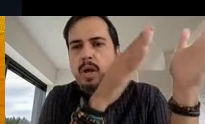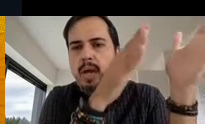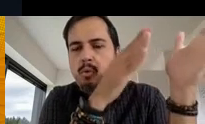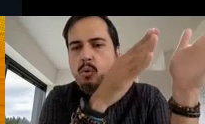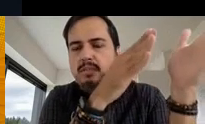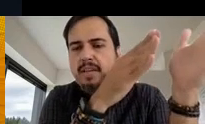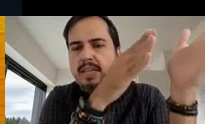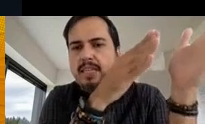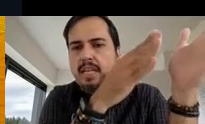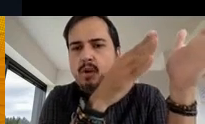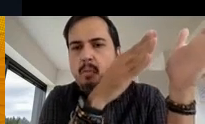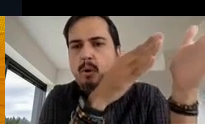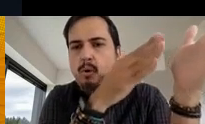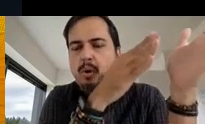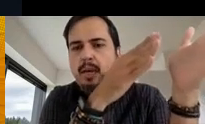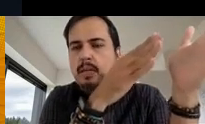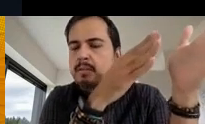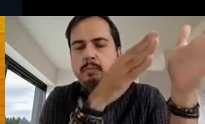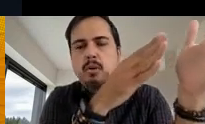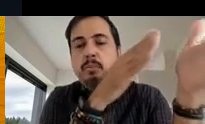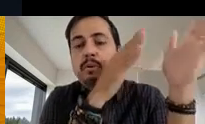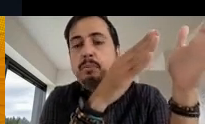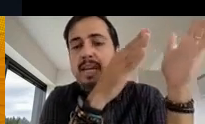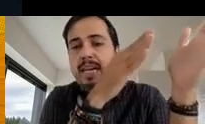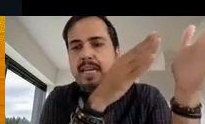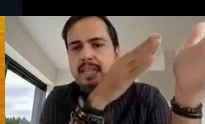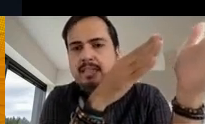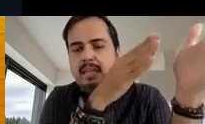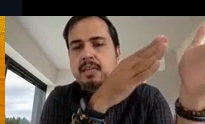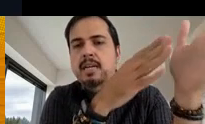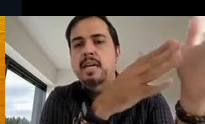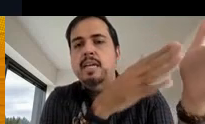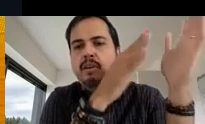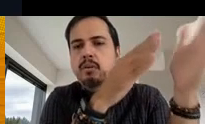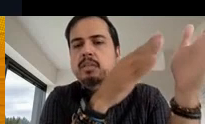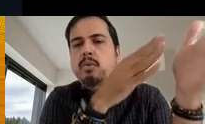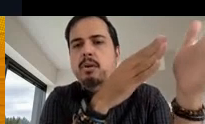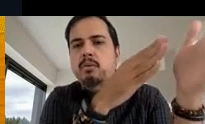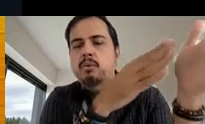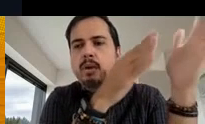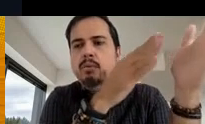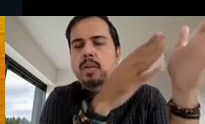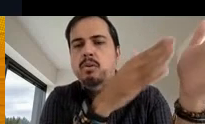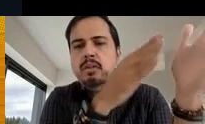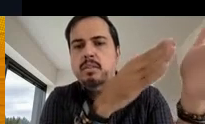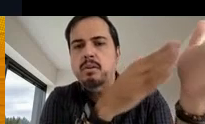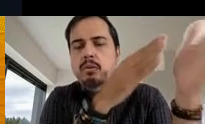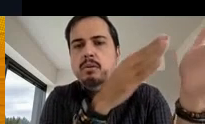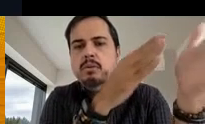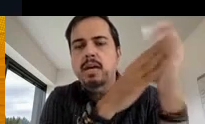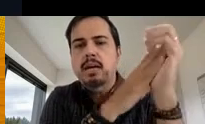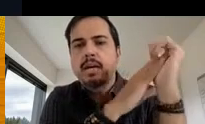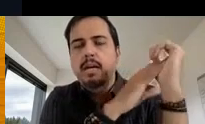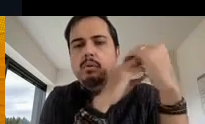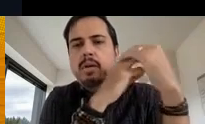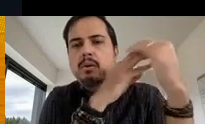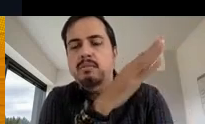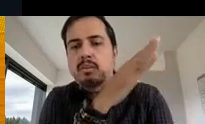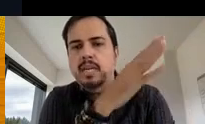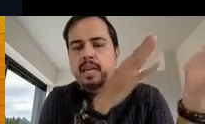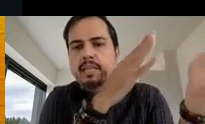aqui, punir o erro de verdade, aquele erro burro, né? Perdão, punir a negligência e valorizar o erro da